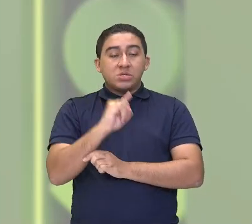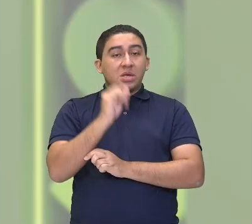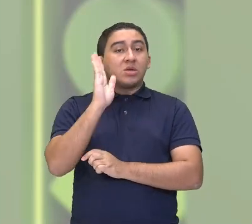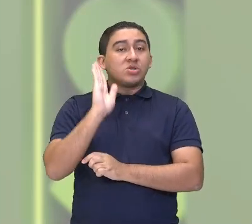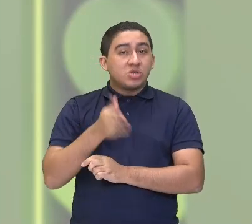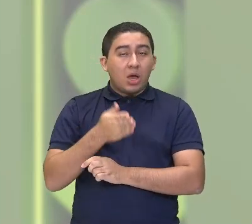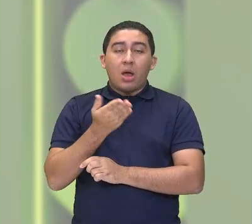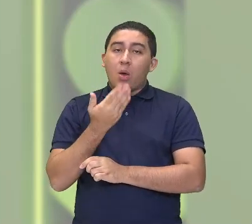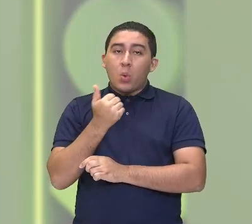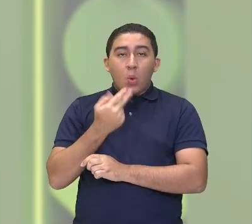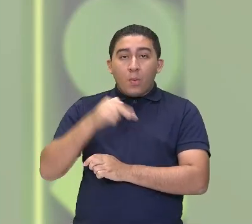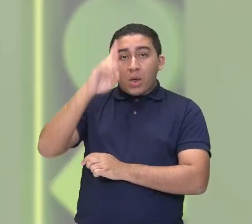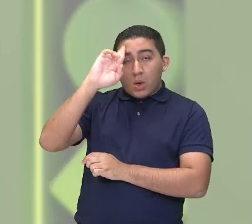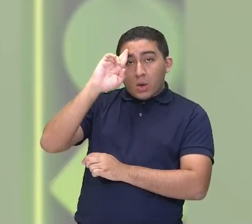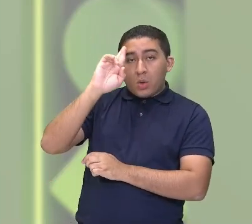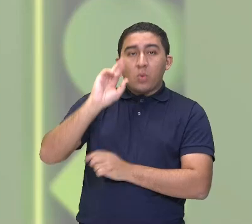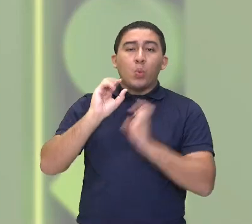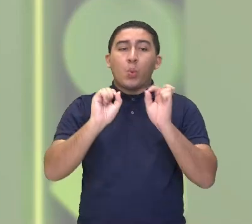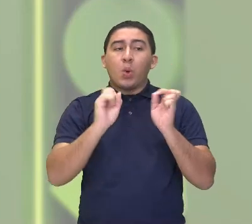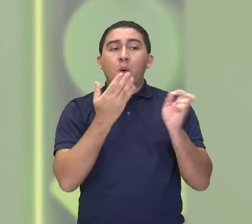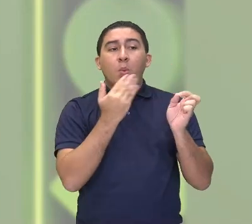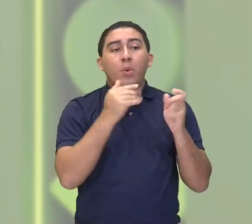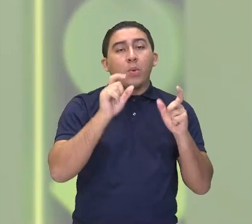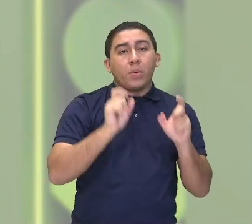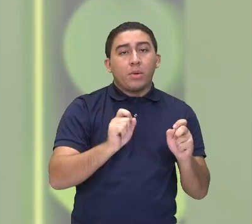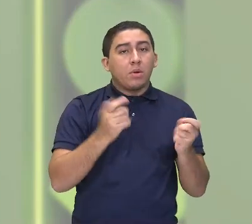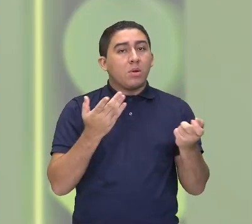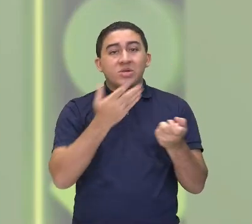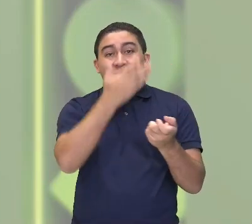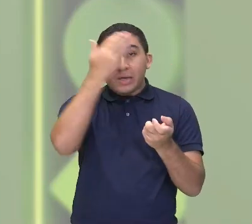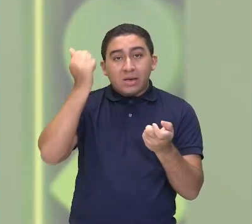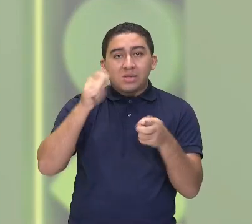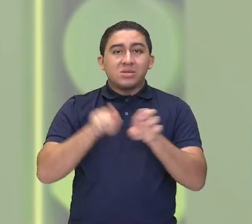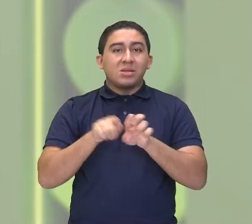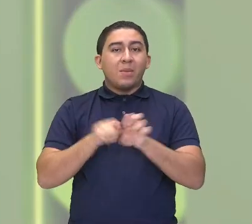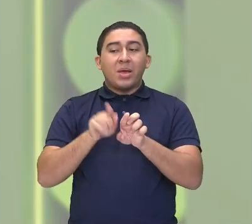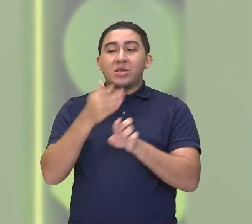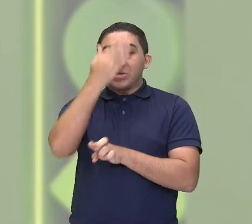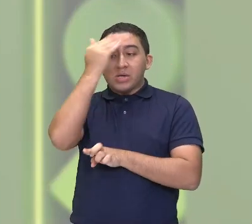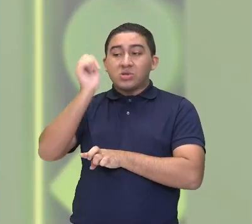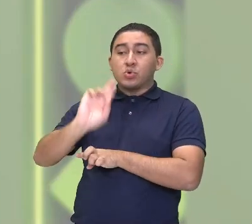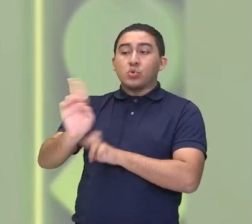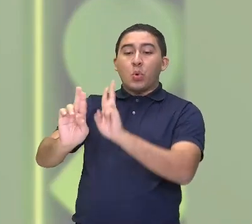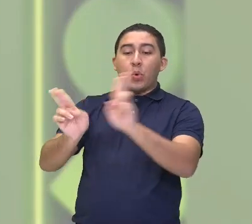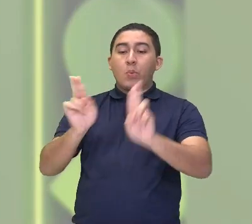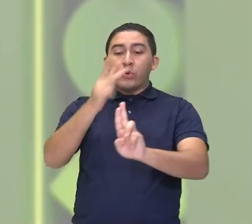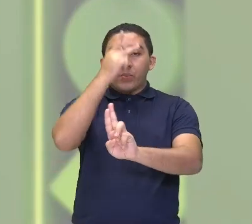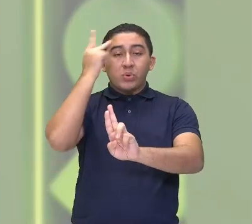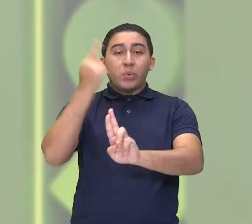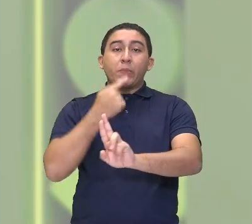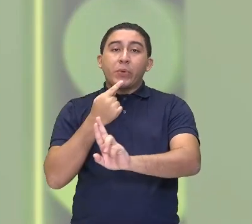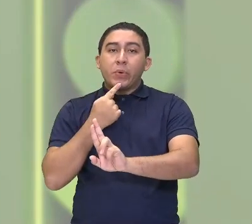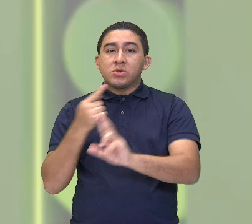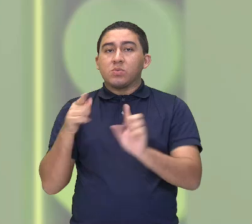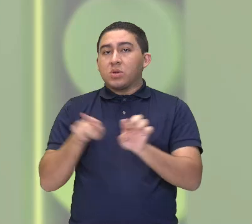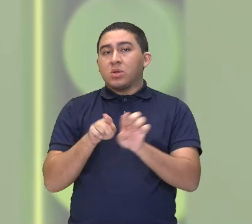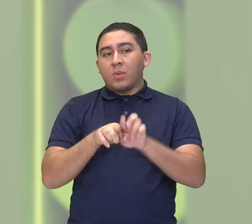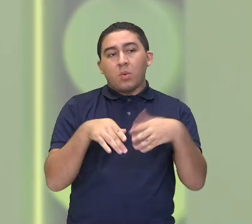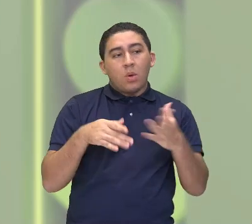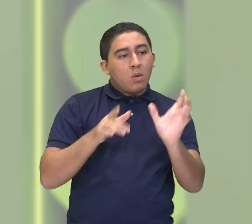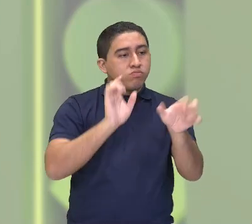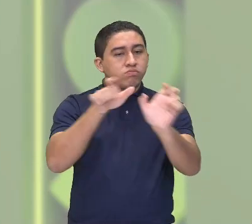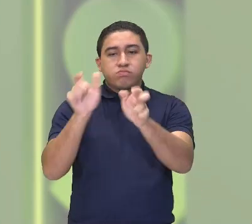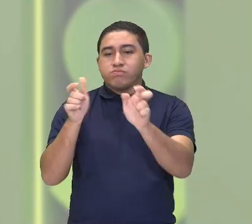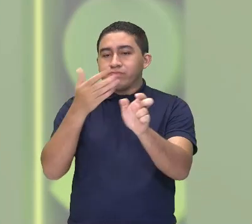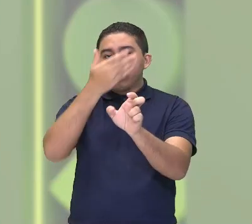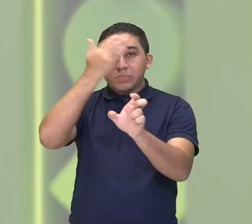naquele dia, o que ela almoçou. Ela pode, às vezes, esquecer o nome das pessoas próximas, quem são algumas pessoas próximas, por exemplo,